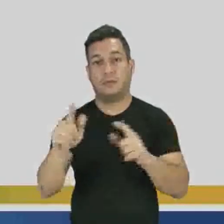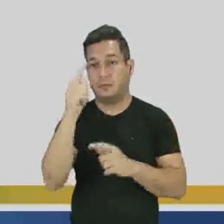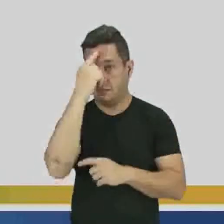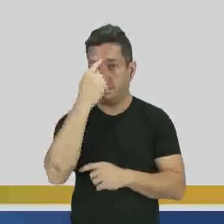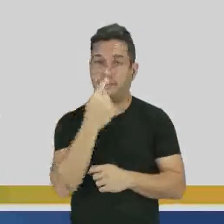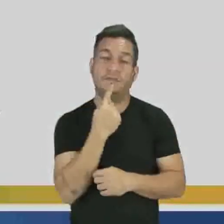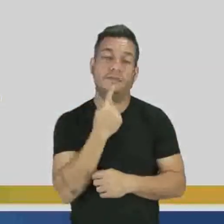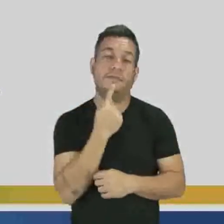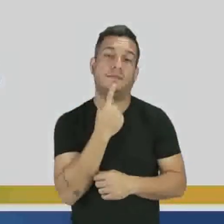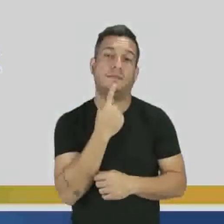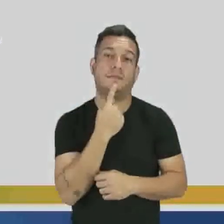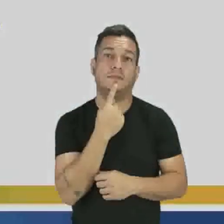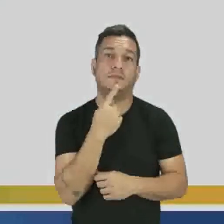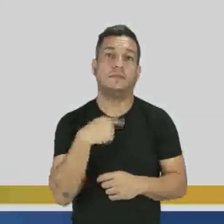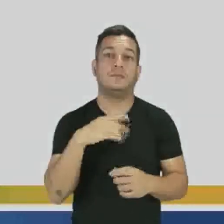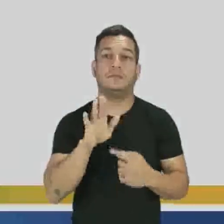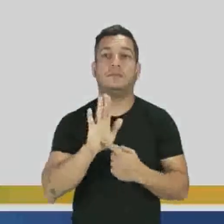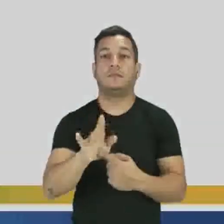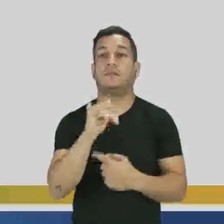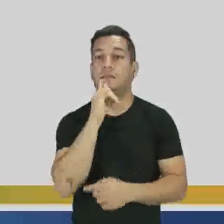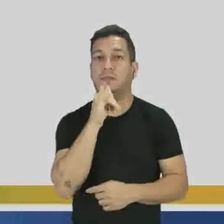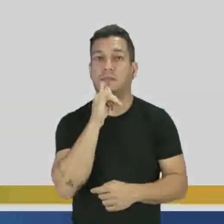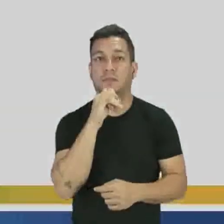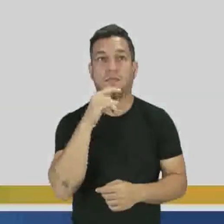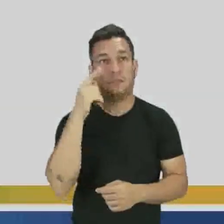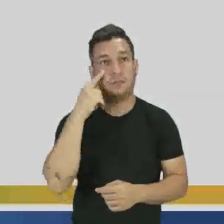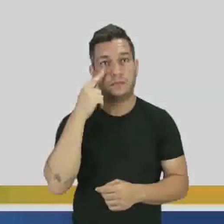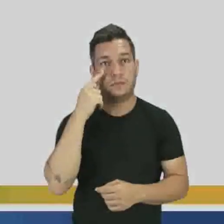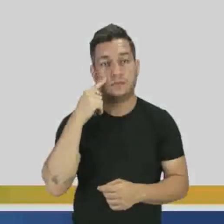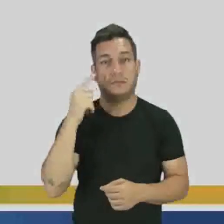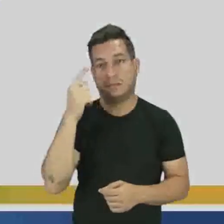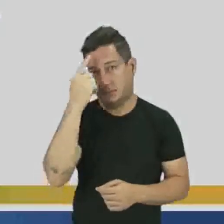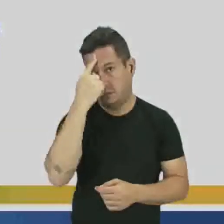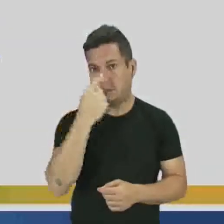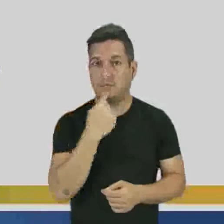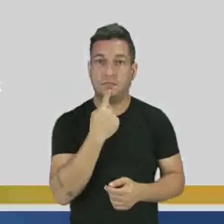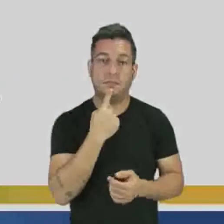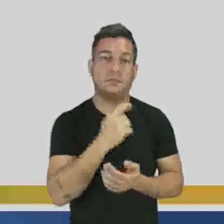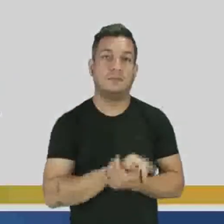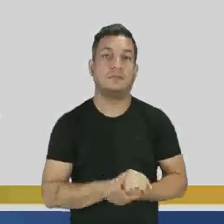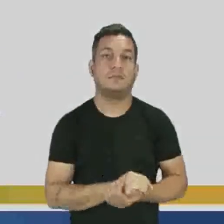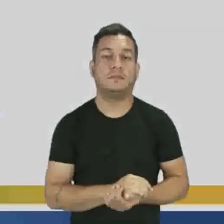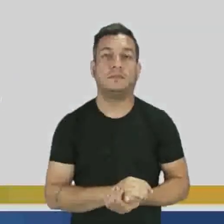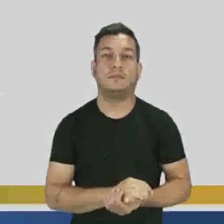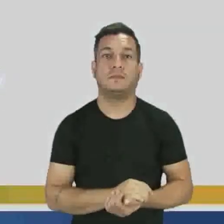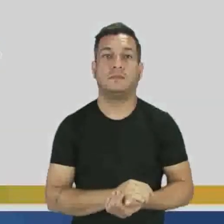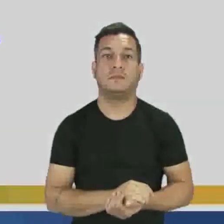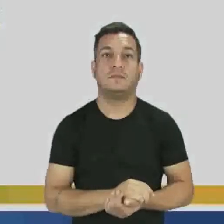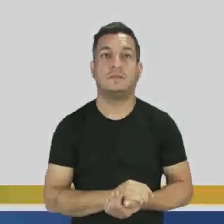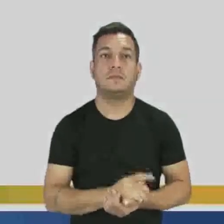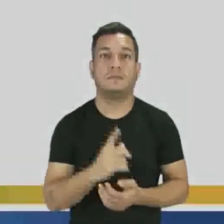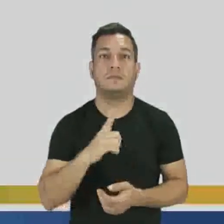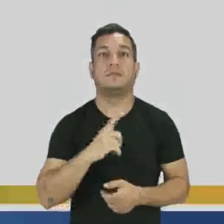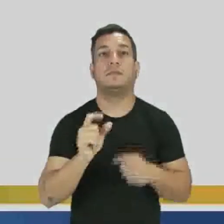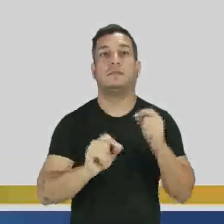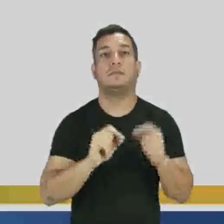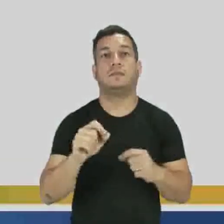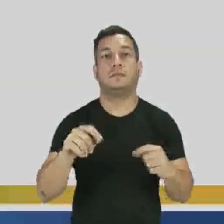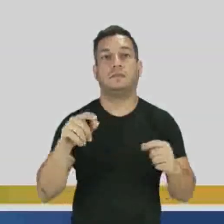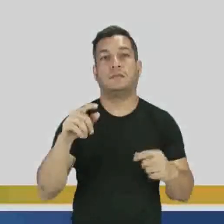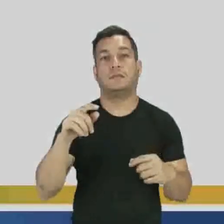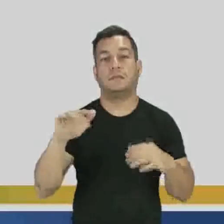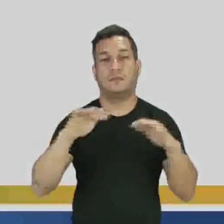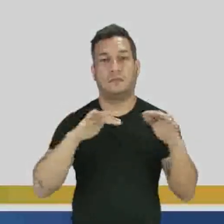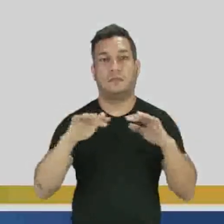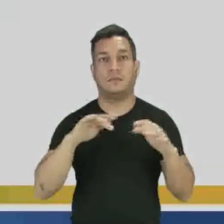imagens, que eu vou dar alguns exemplos. Observe aí nessa primeira imagem, nesse primeiro exemplo, que nós temos aí o movimento